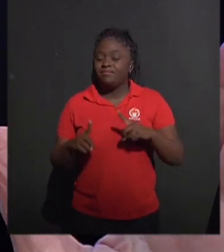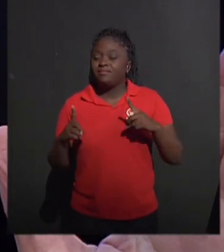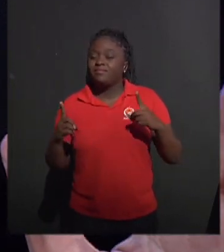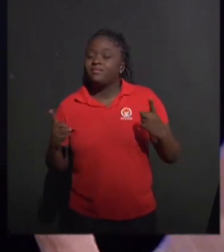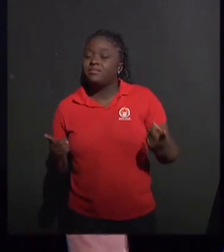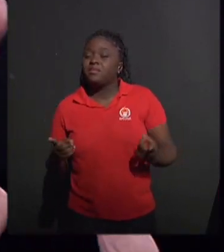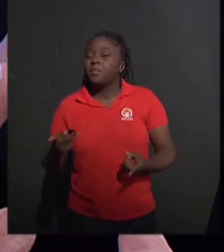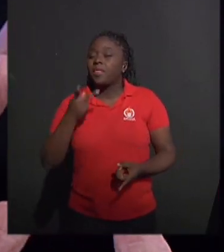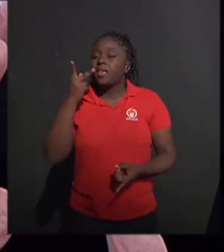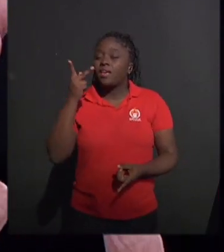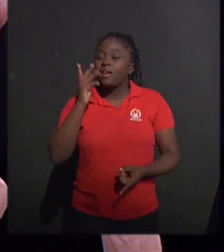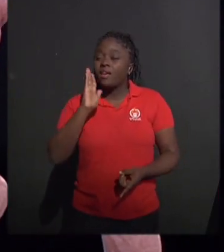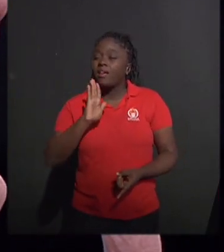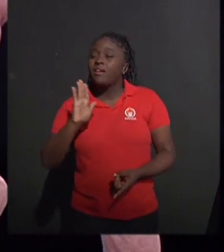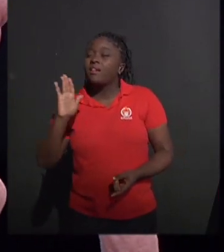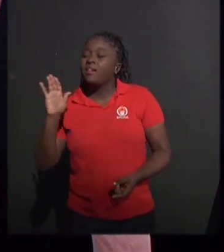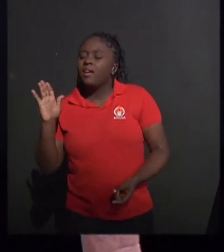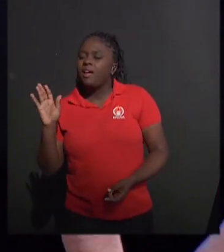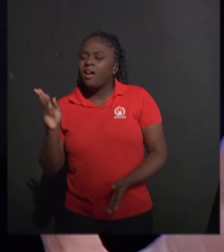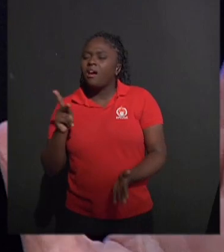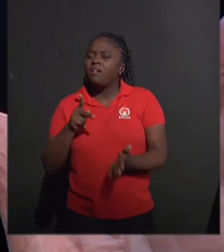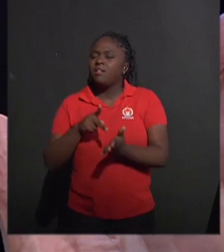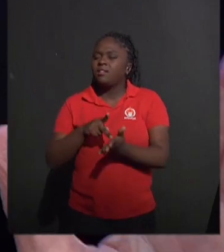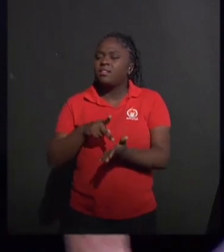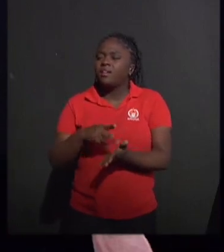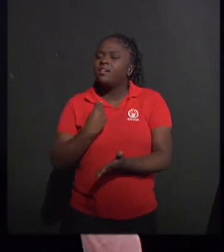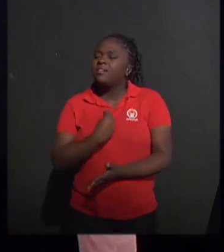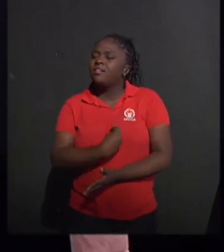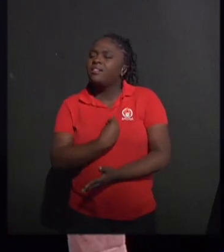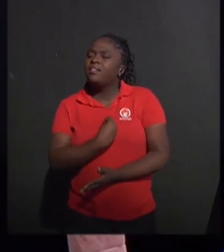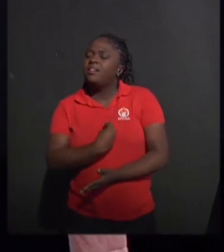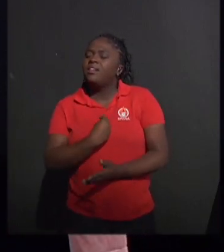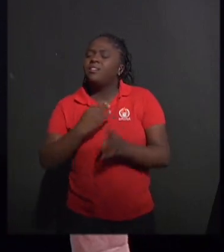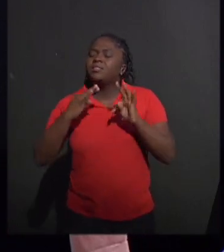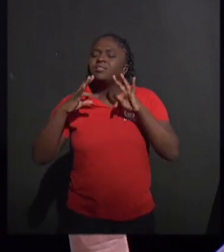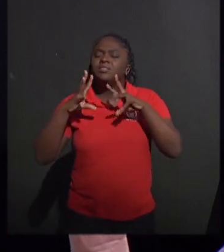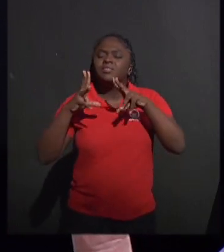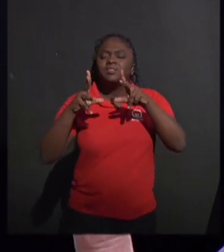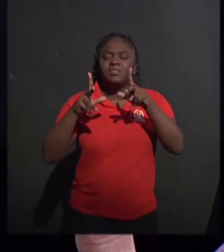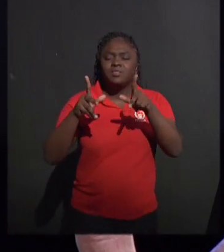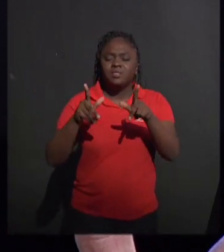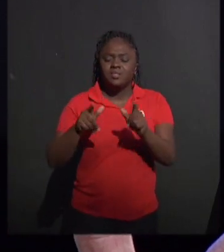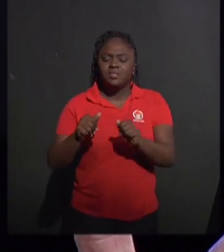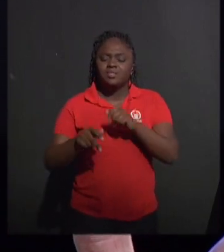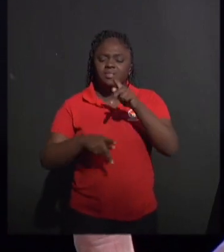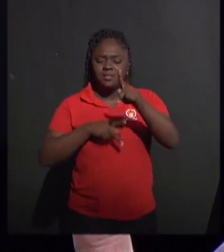se torne realidade na vida de todos os brasileiros,